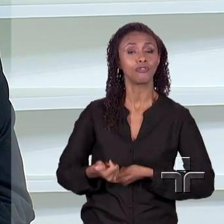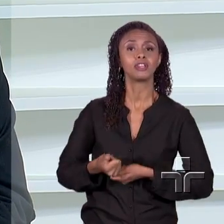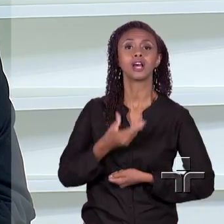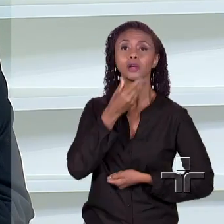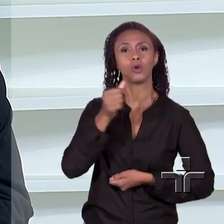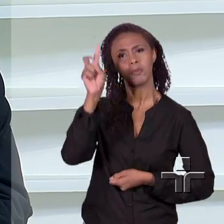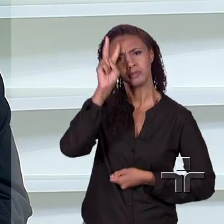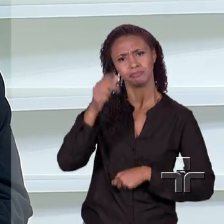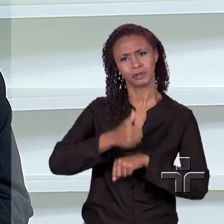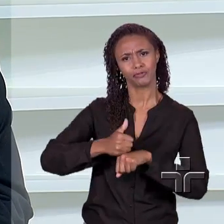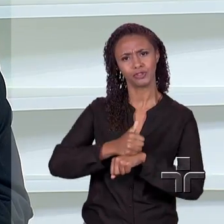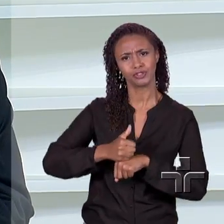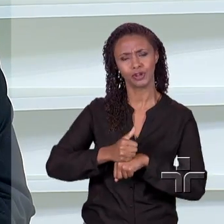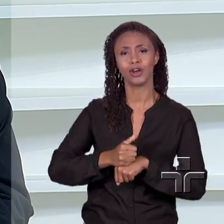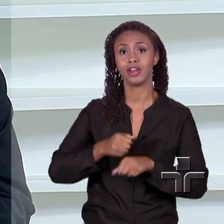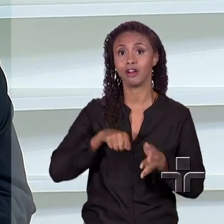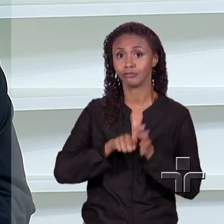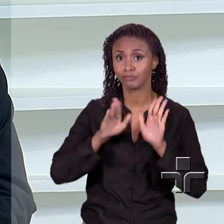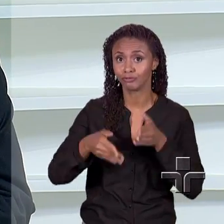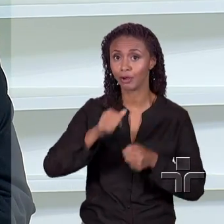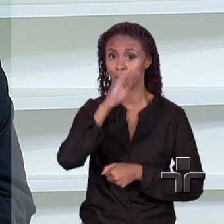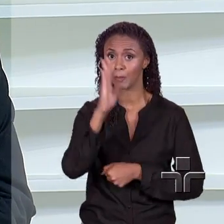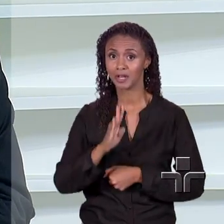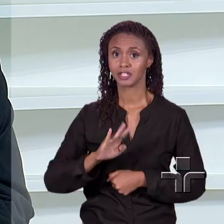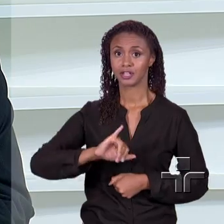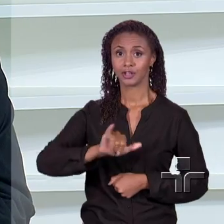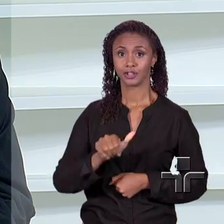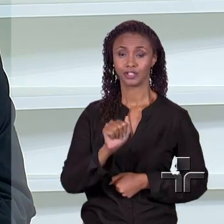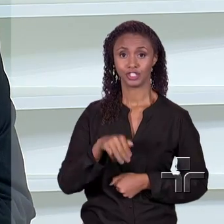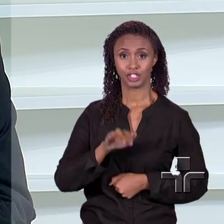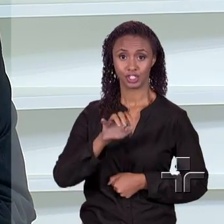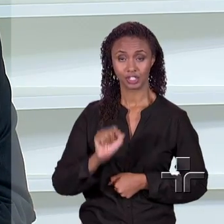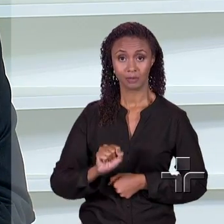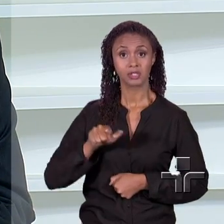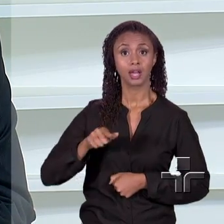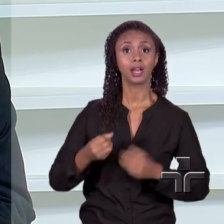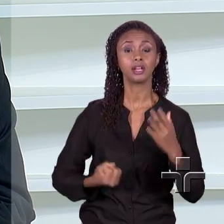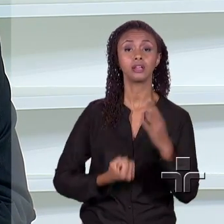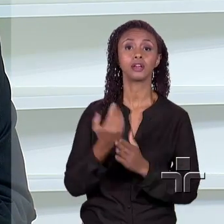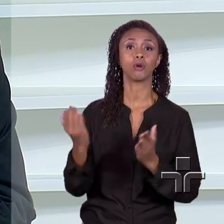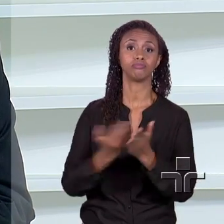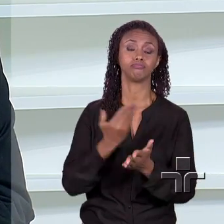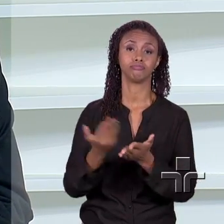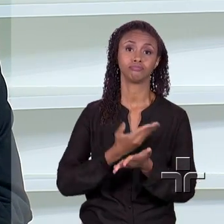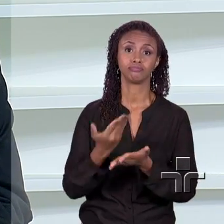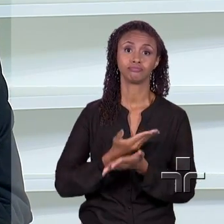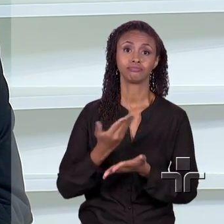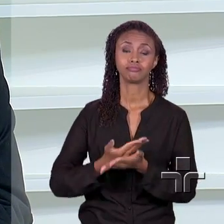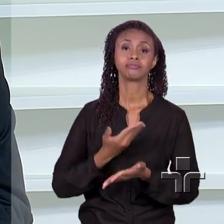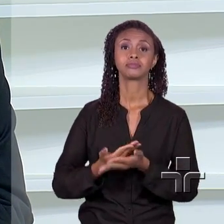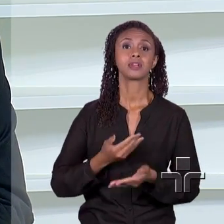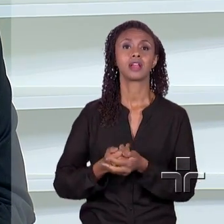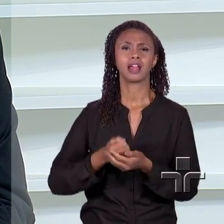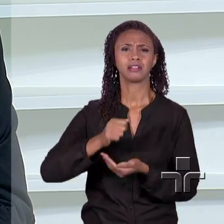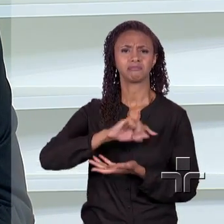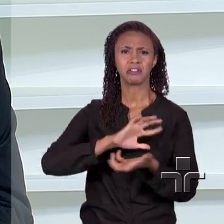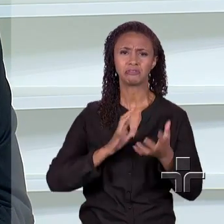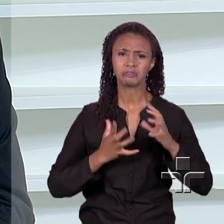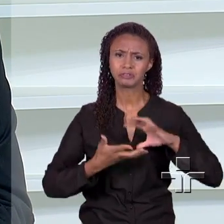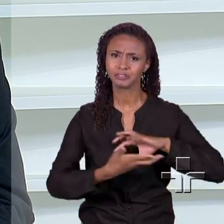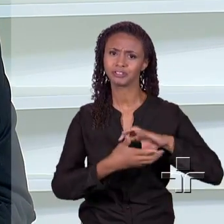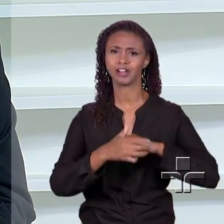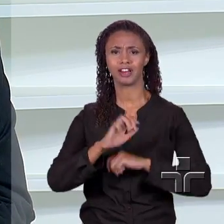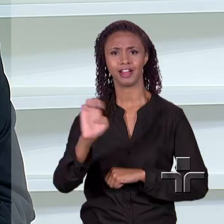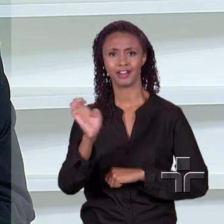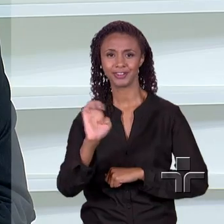historiador brasilianista James Green, autor do livro Revolucionário Gay, a extraordinária vida de Herbert